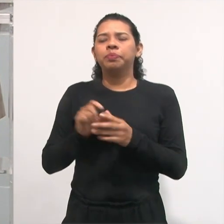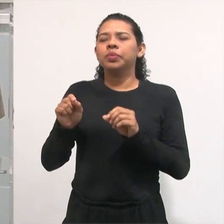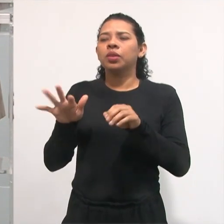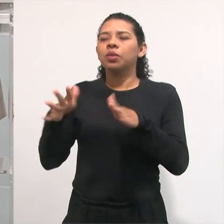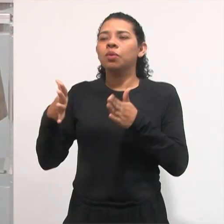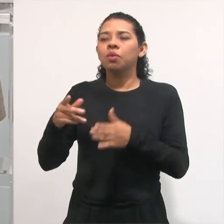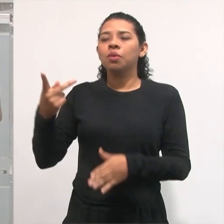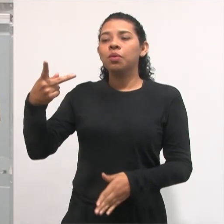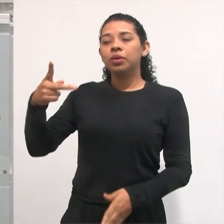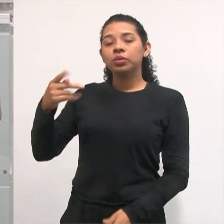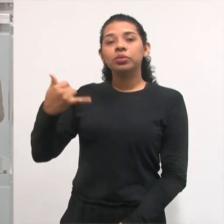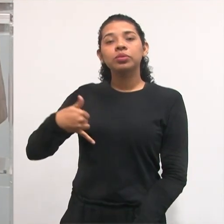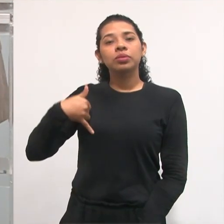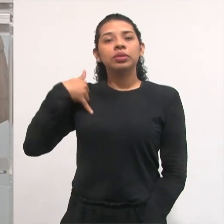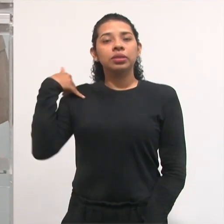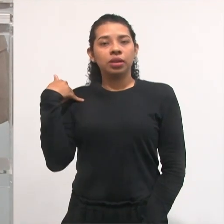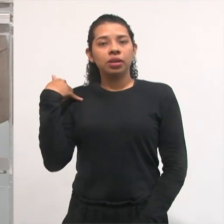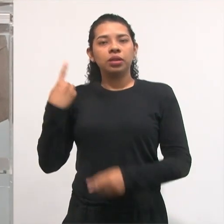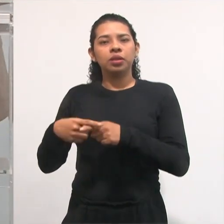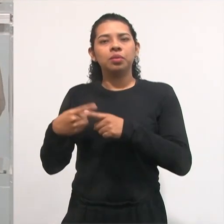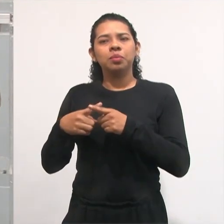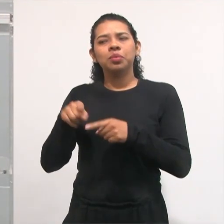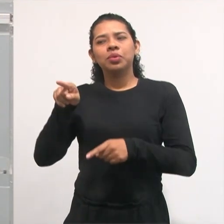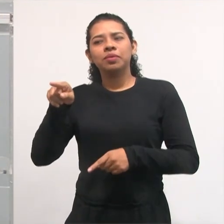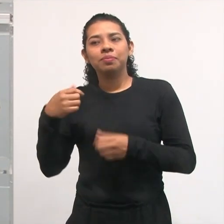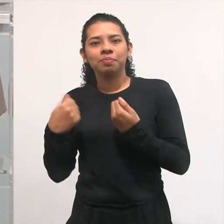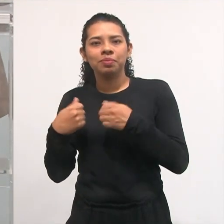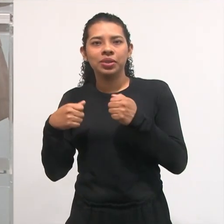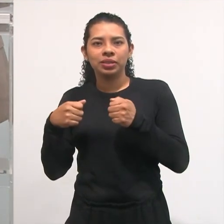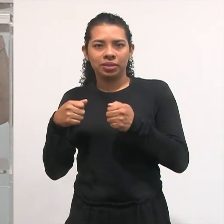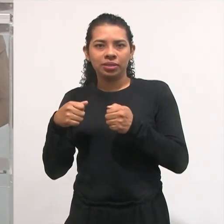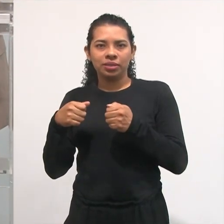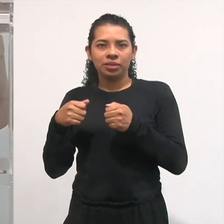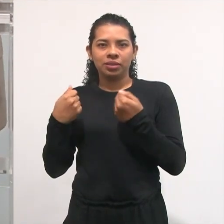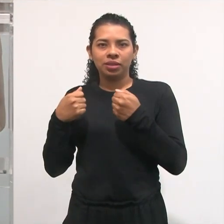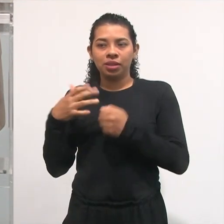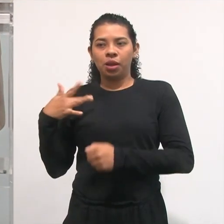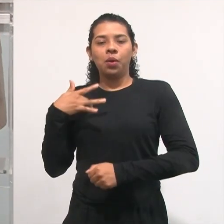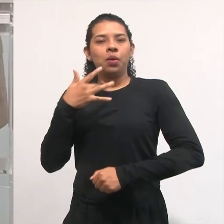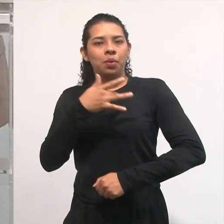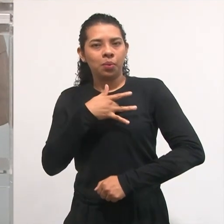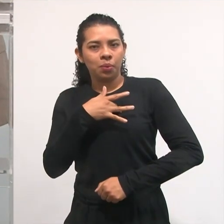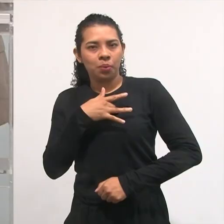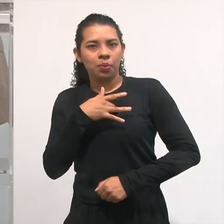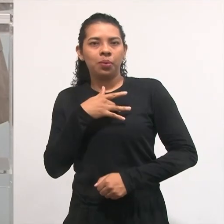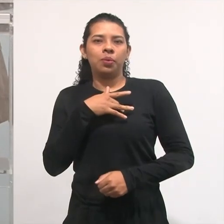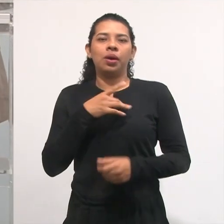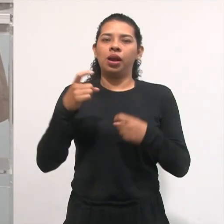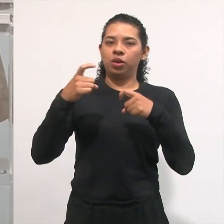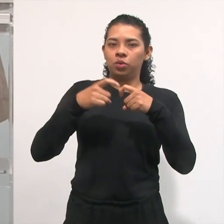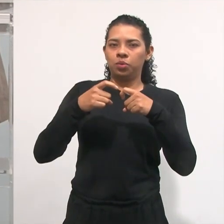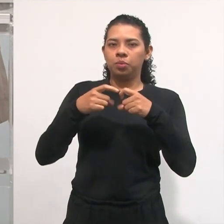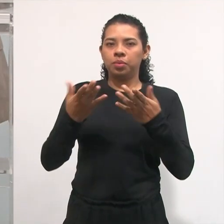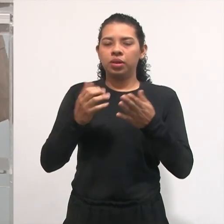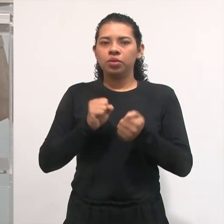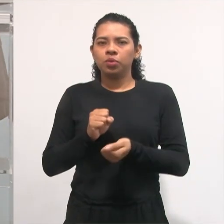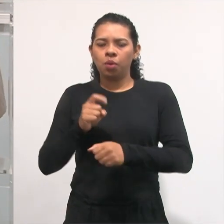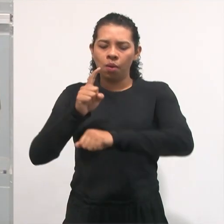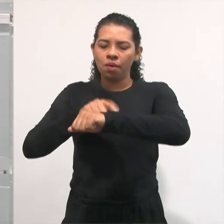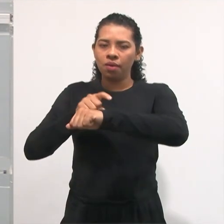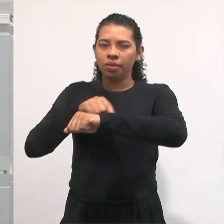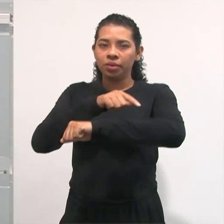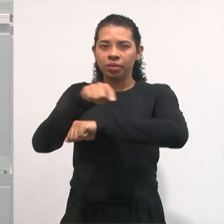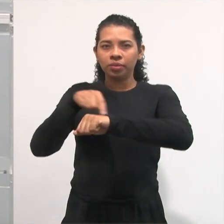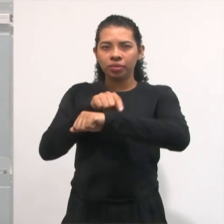perguntas, você perguntou qual a idade dele, qual era a doença para a qual ele veio ali, qual é o tipo de atendimento que ele ficou ali naquele posto de saúde, em